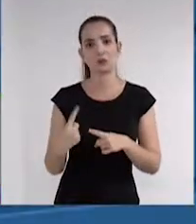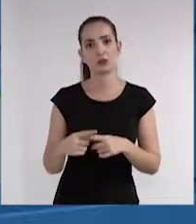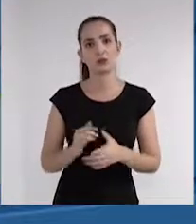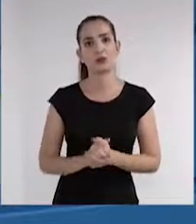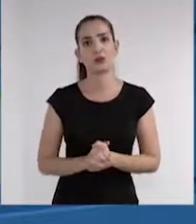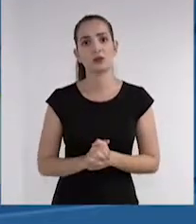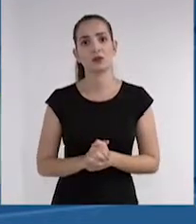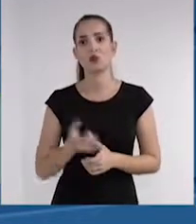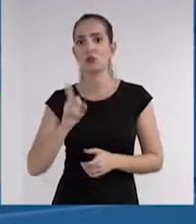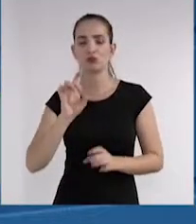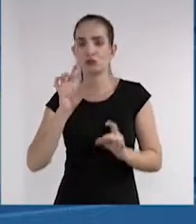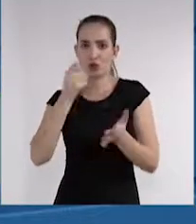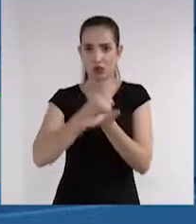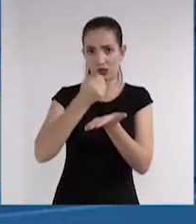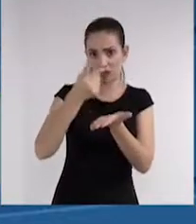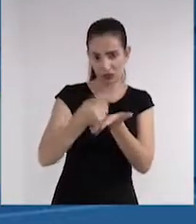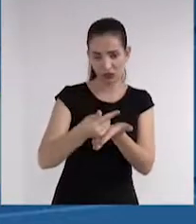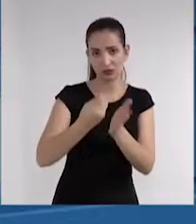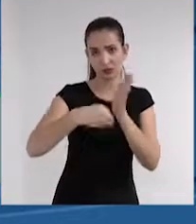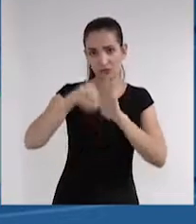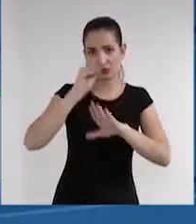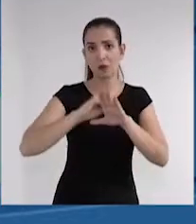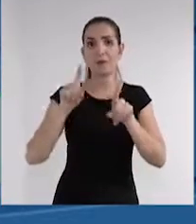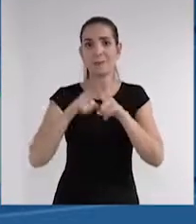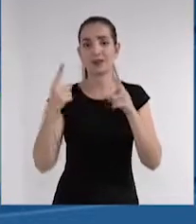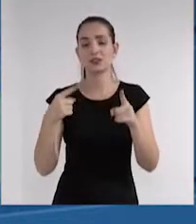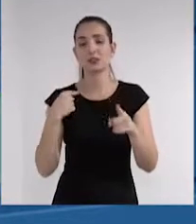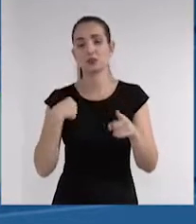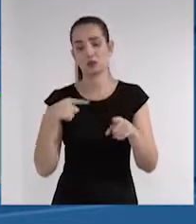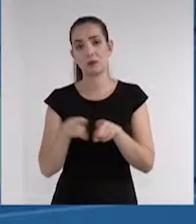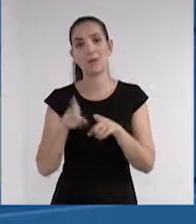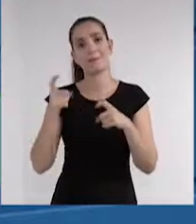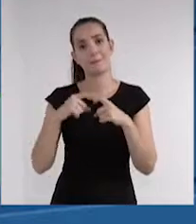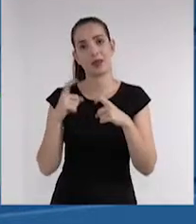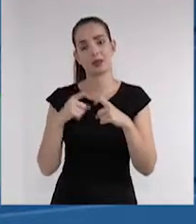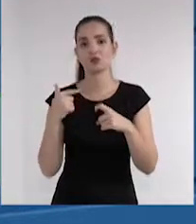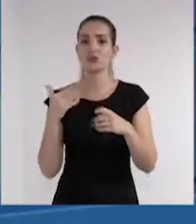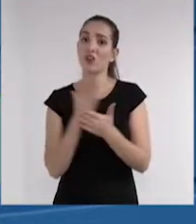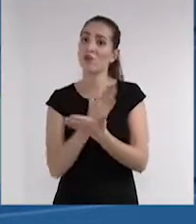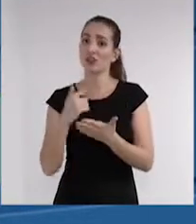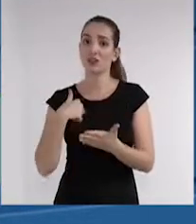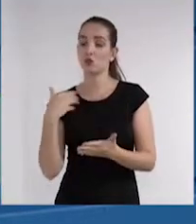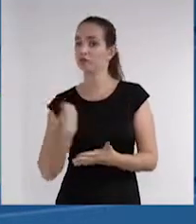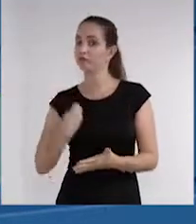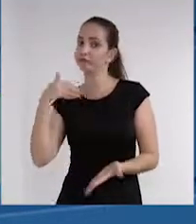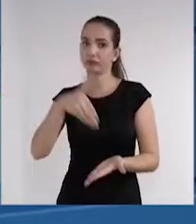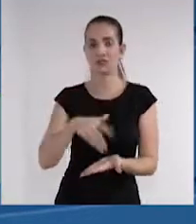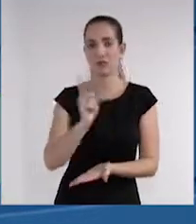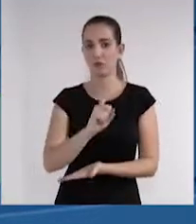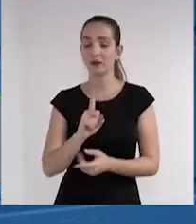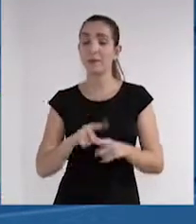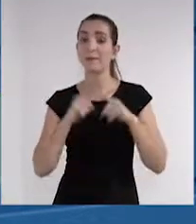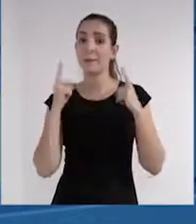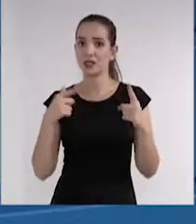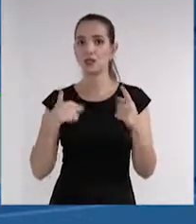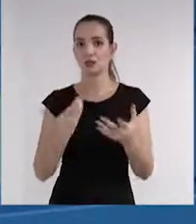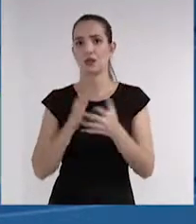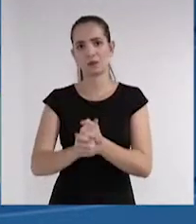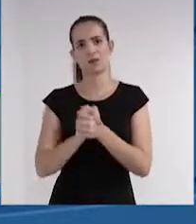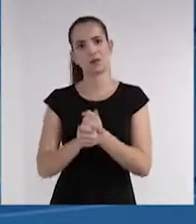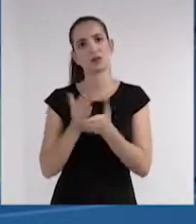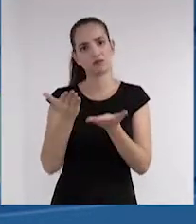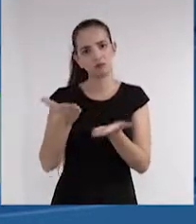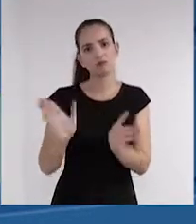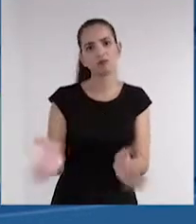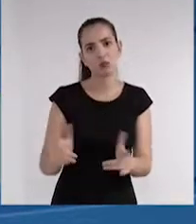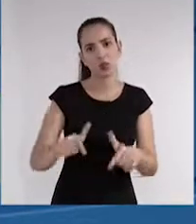não só de agenda também, mas também de consulta médica, enfim, também não esteja presente. Mas eu quero te parabenizar pela iniciativa. E só dizer rapidamente